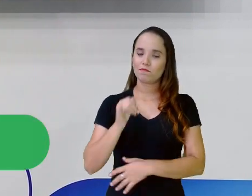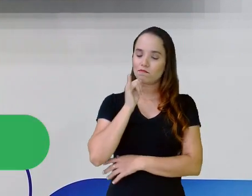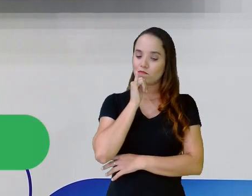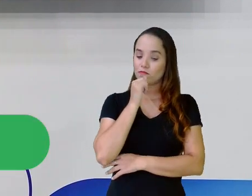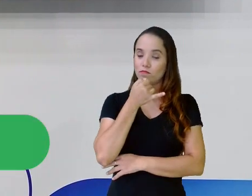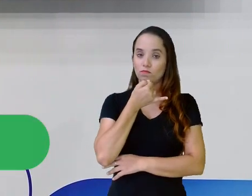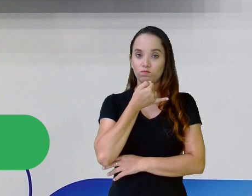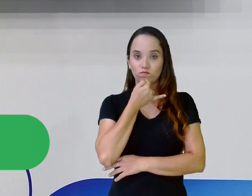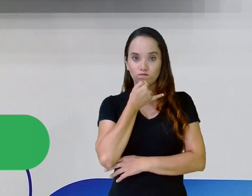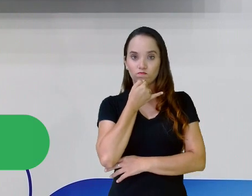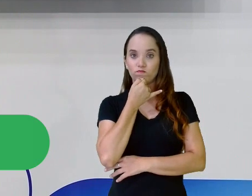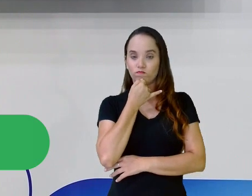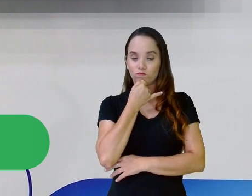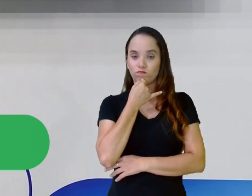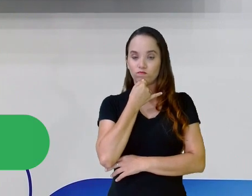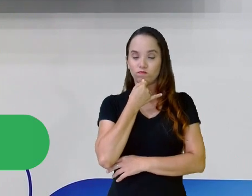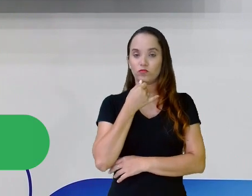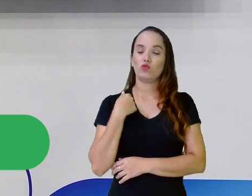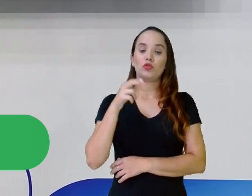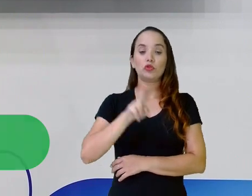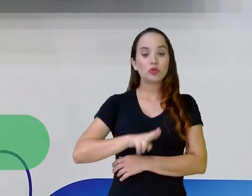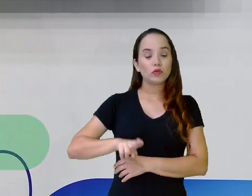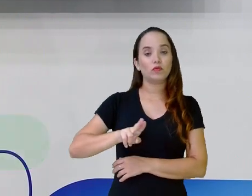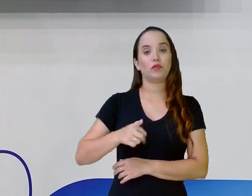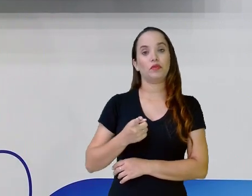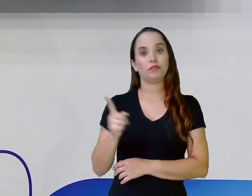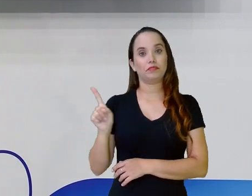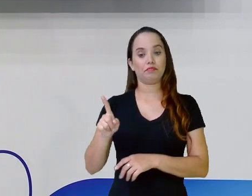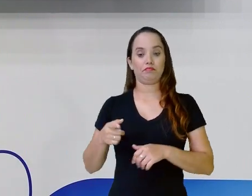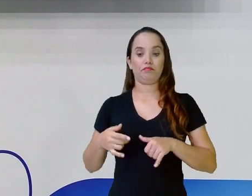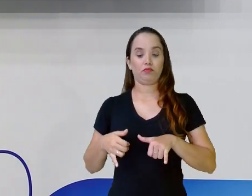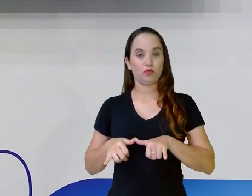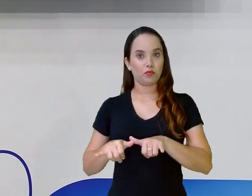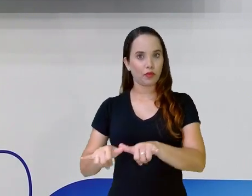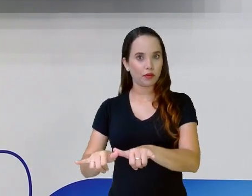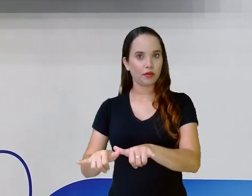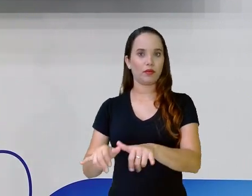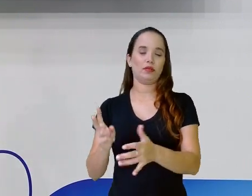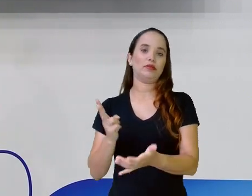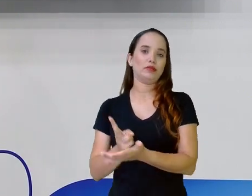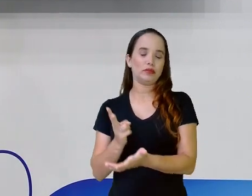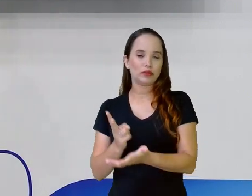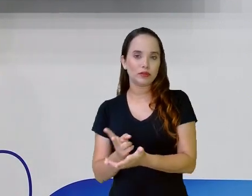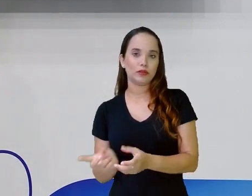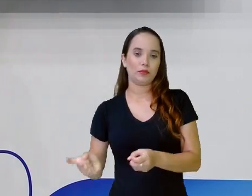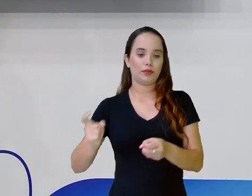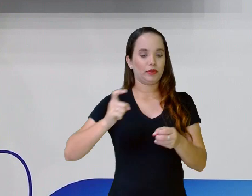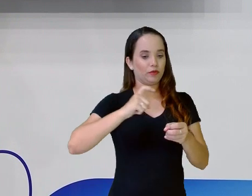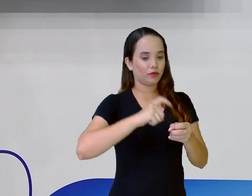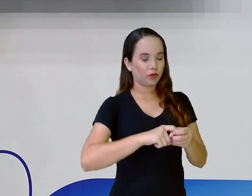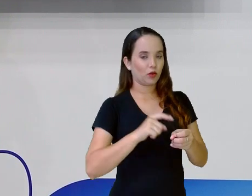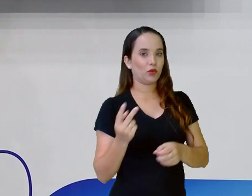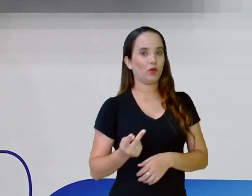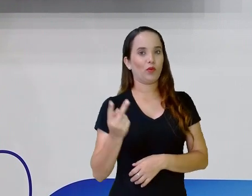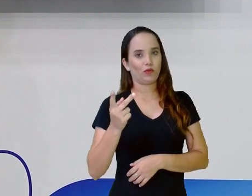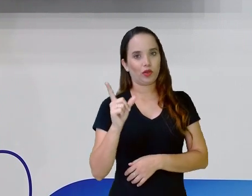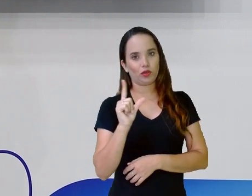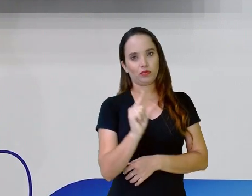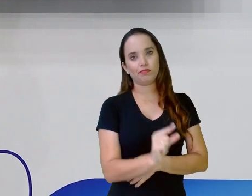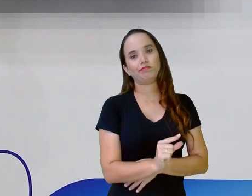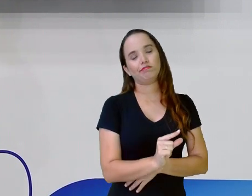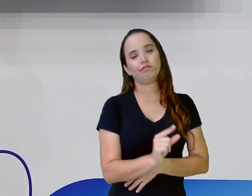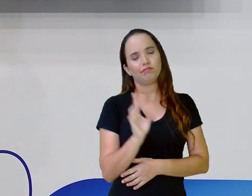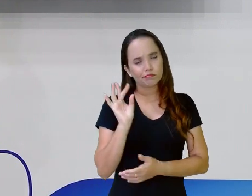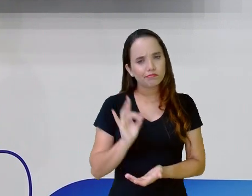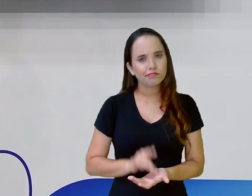Infelizmente, a gente, quando vai ao mercado, sempre volta com um valor a menos. Não